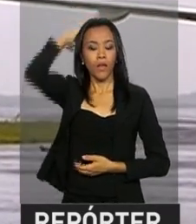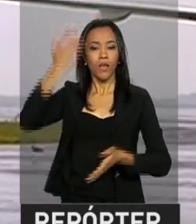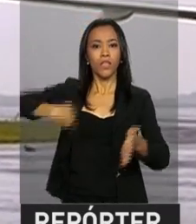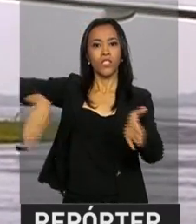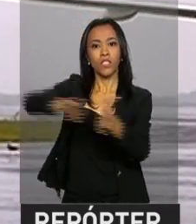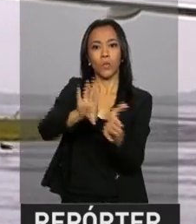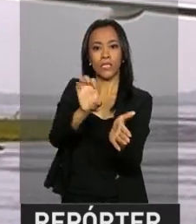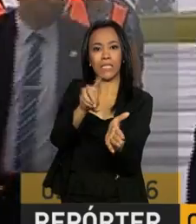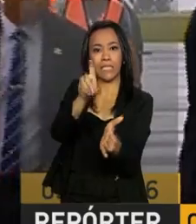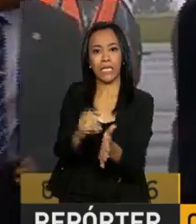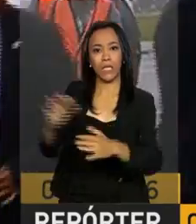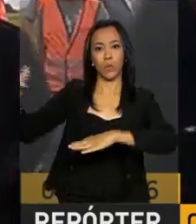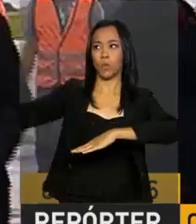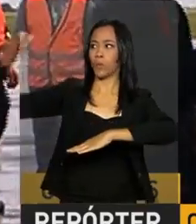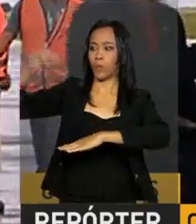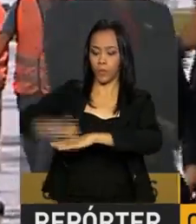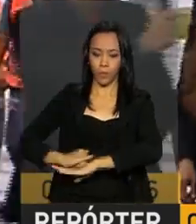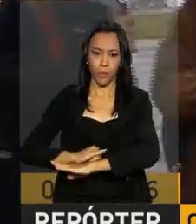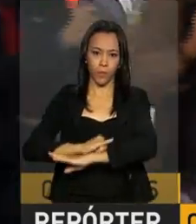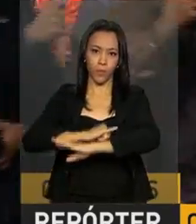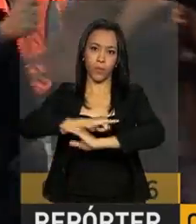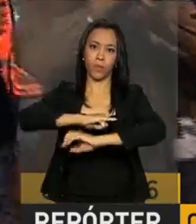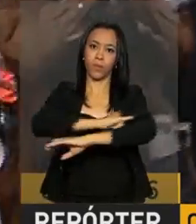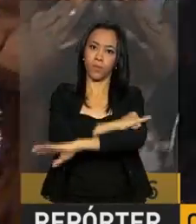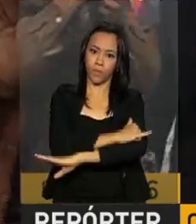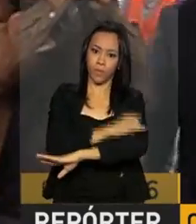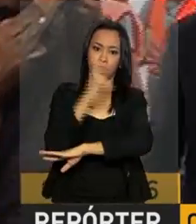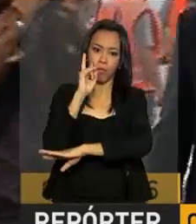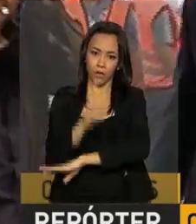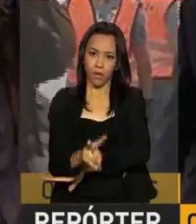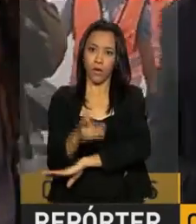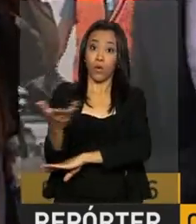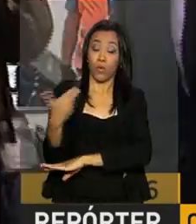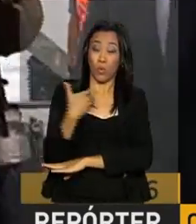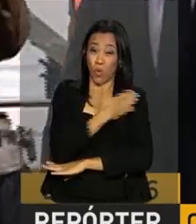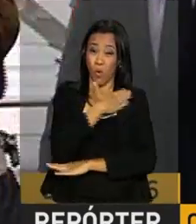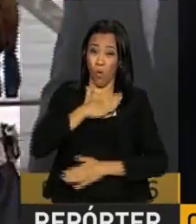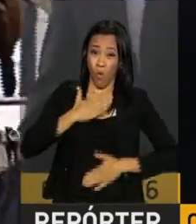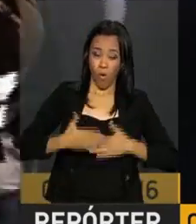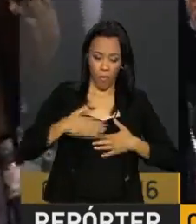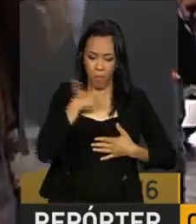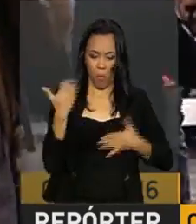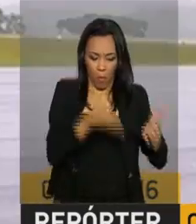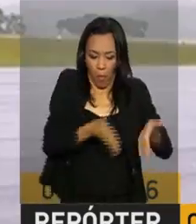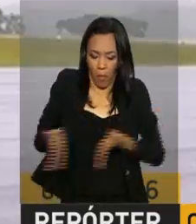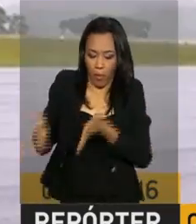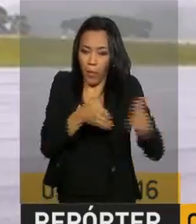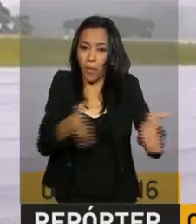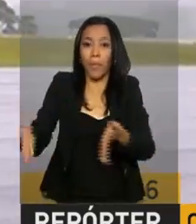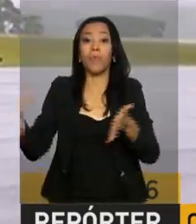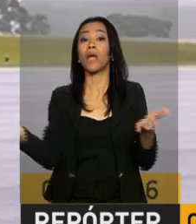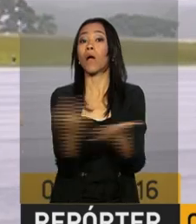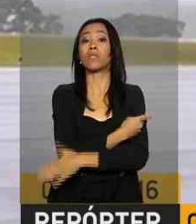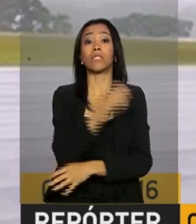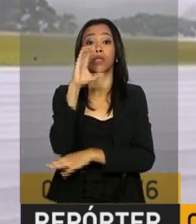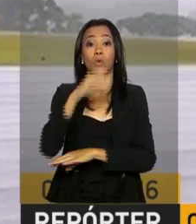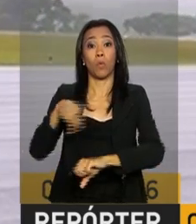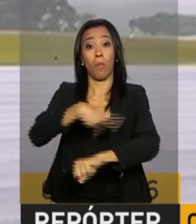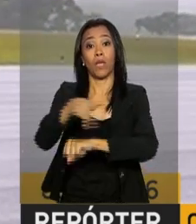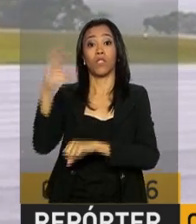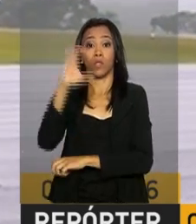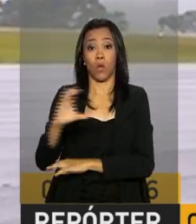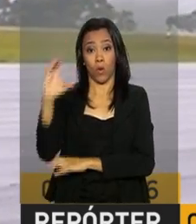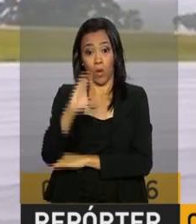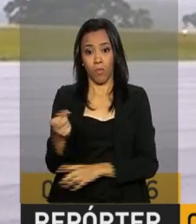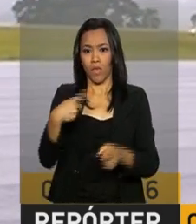chegou cedo ao aeroporto de Chapecó para recepcionar os corpos das vítimas do acidente aéreo na Colômbia. Por volta das 9h30,